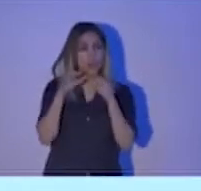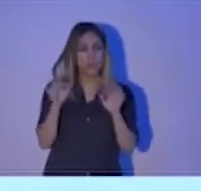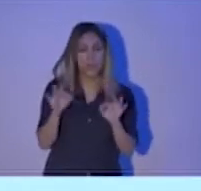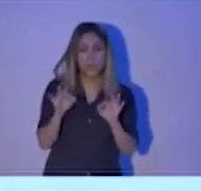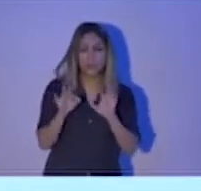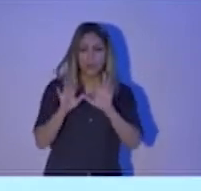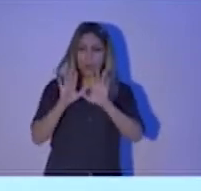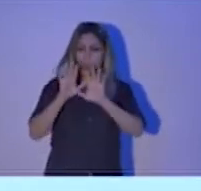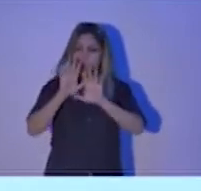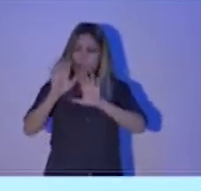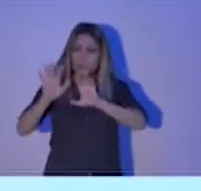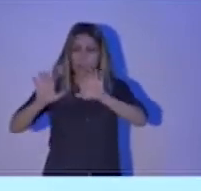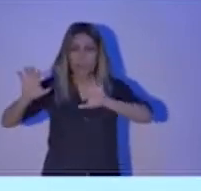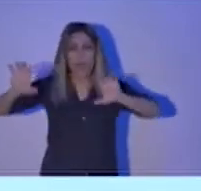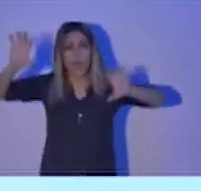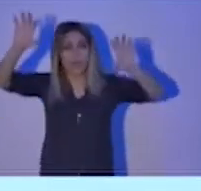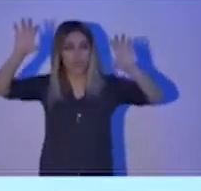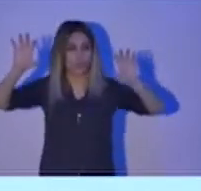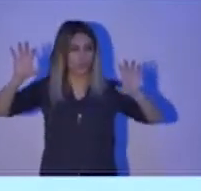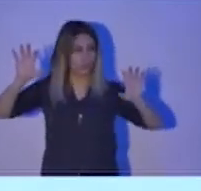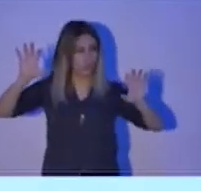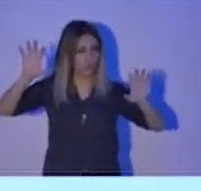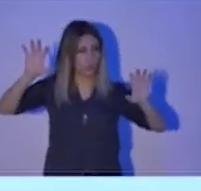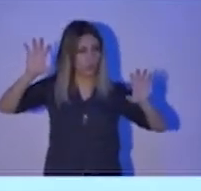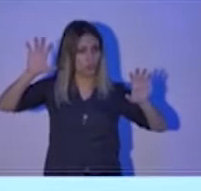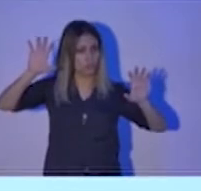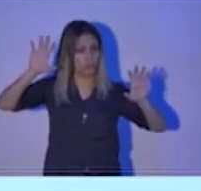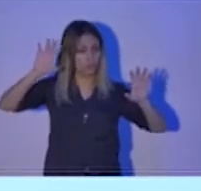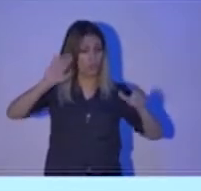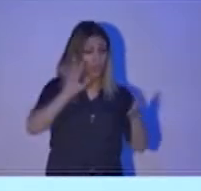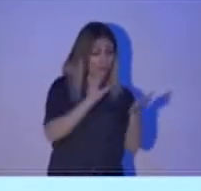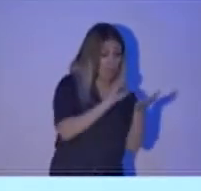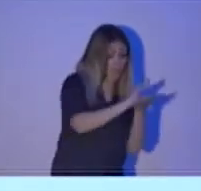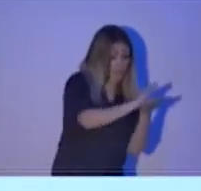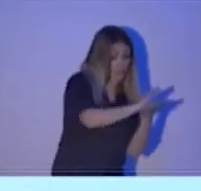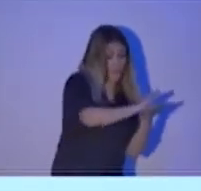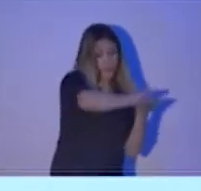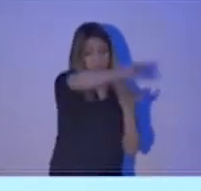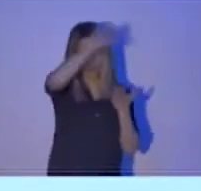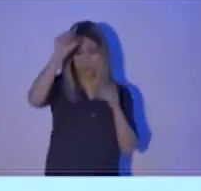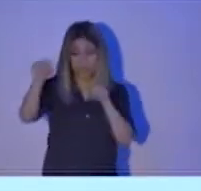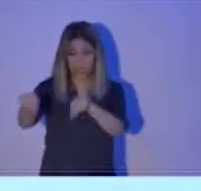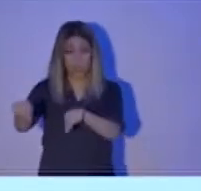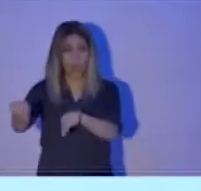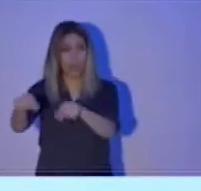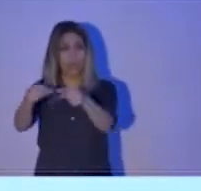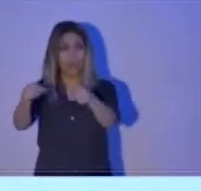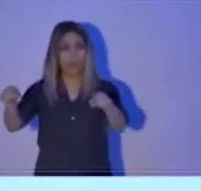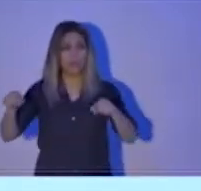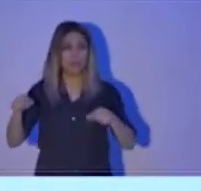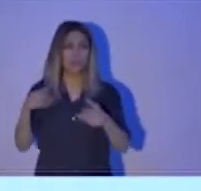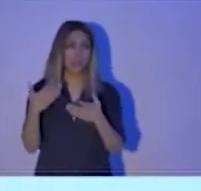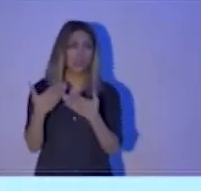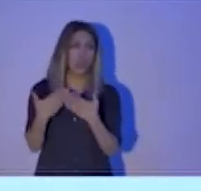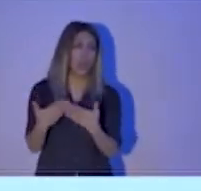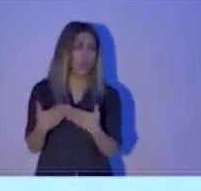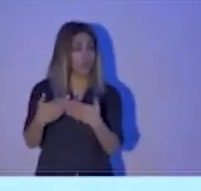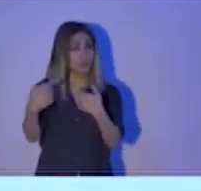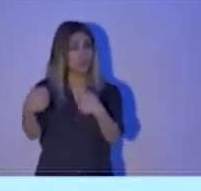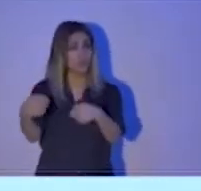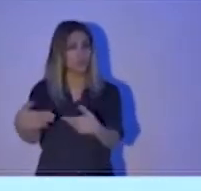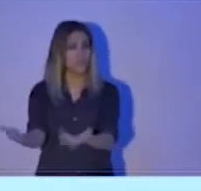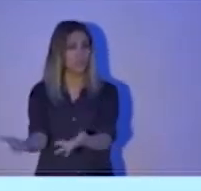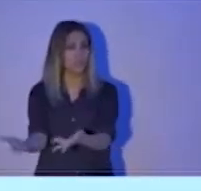senão não chega na ponta, que são os nossos alunos, a gente não atende os nossos alunos. O outro ponto de consenso